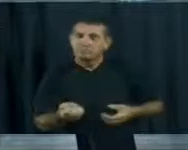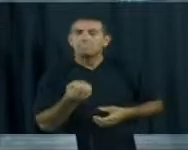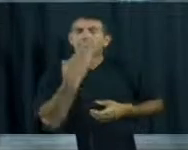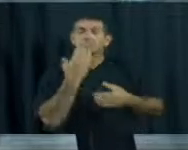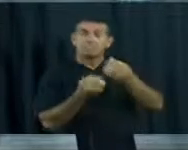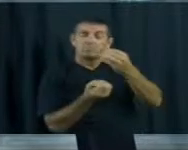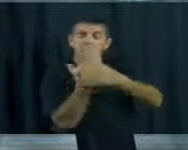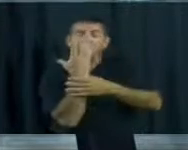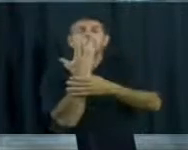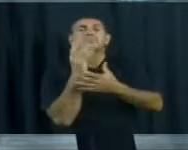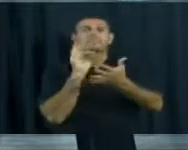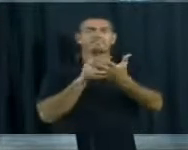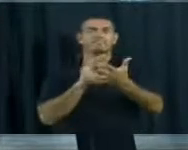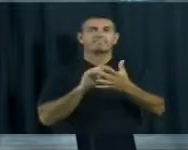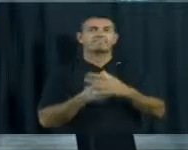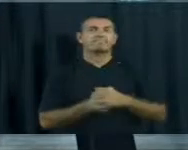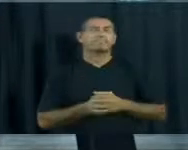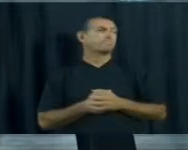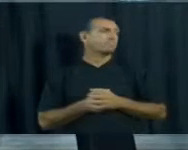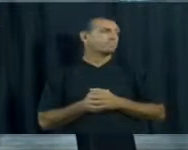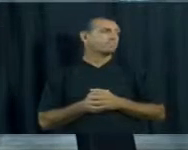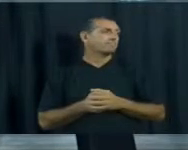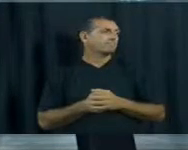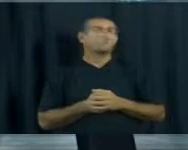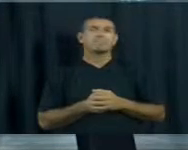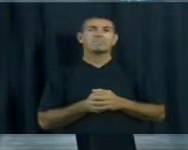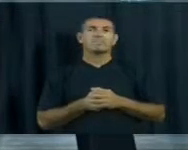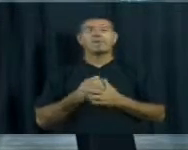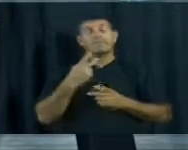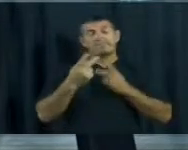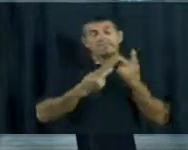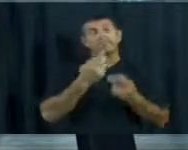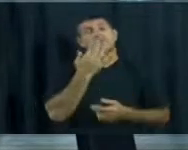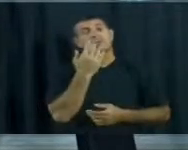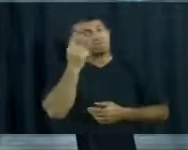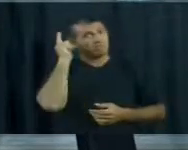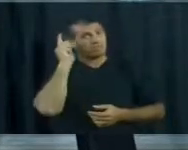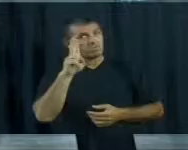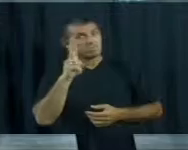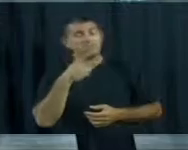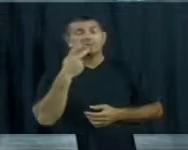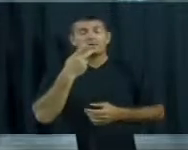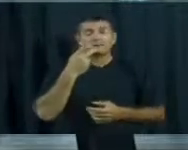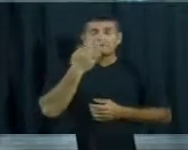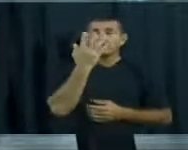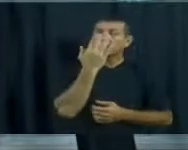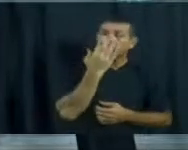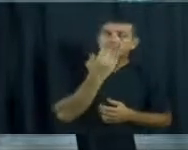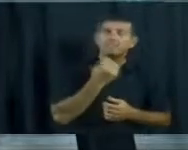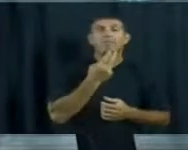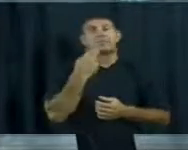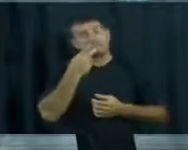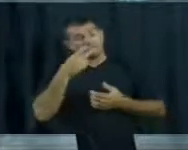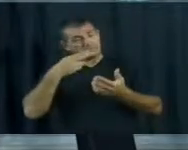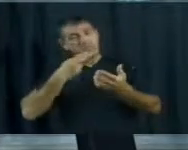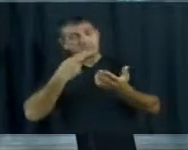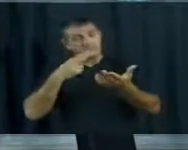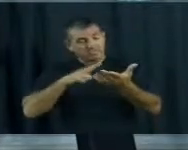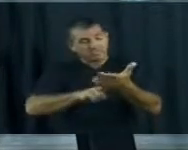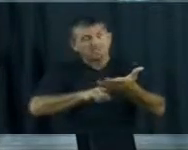ainda para acontecer. Muita, né, coisa. A gente falou sobre carnaval, a gente falou sobre essa questão também da carta, né, para